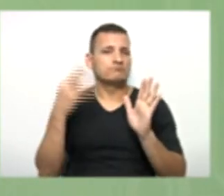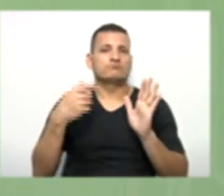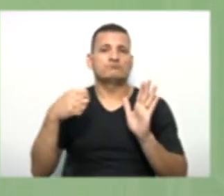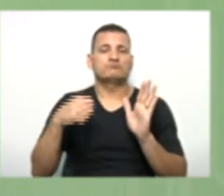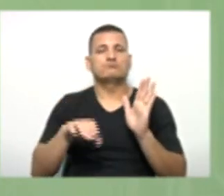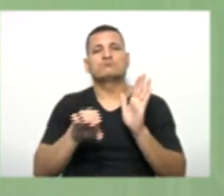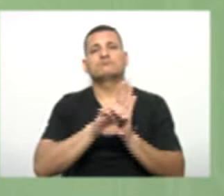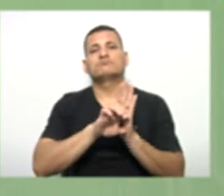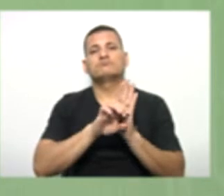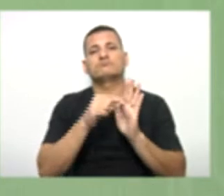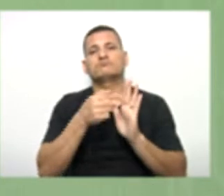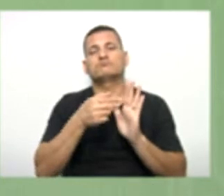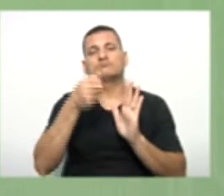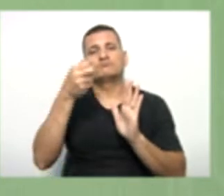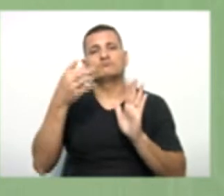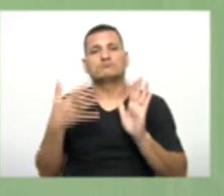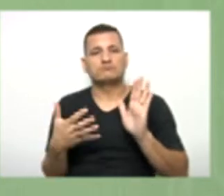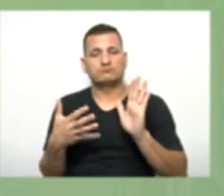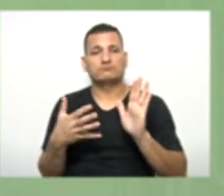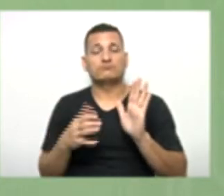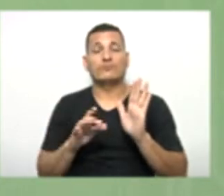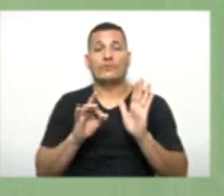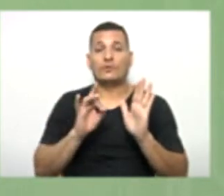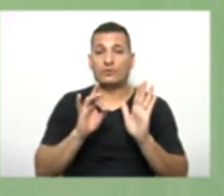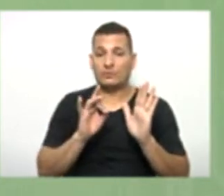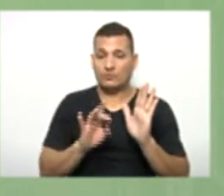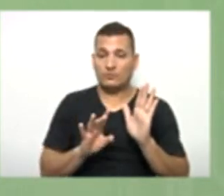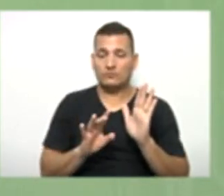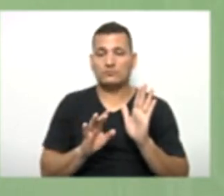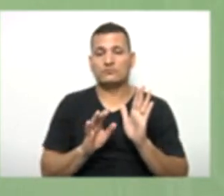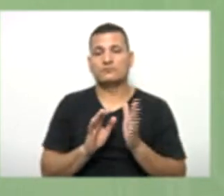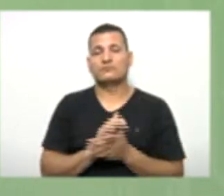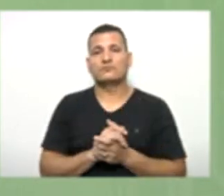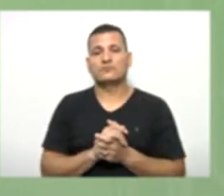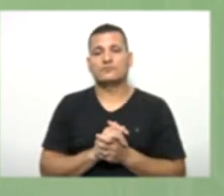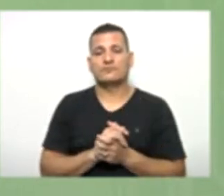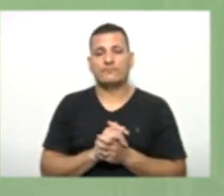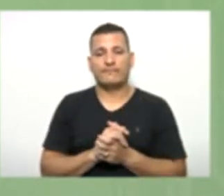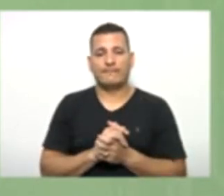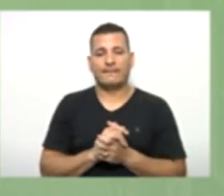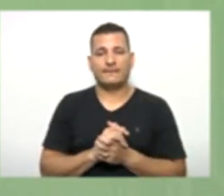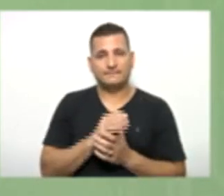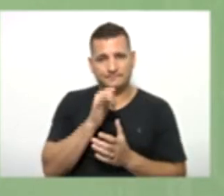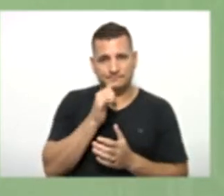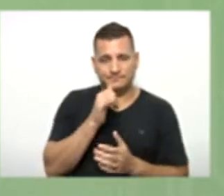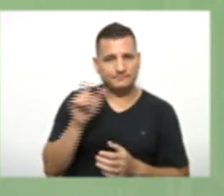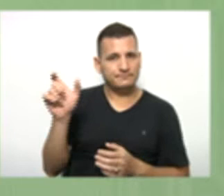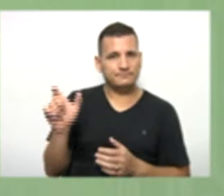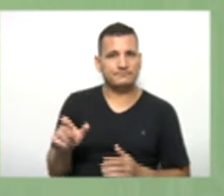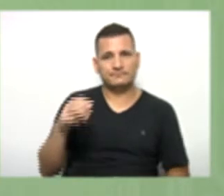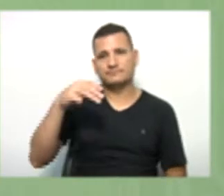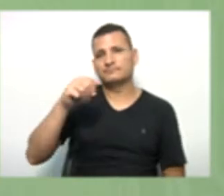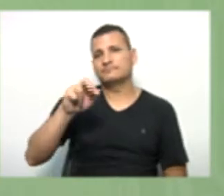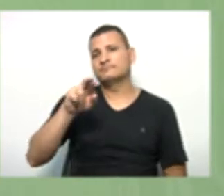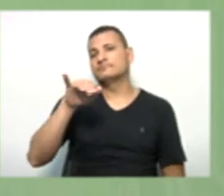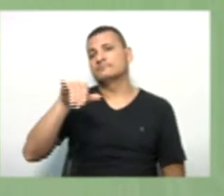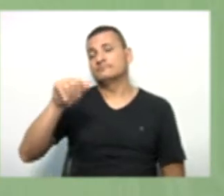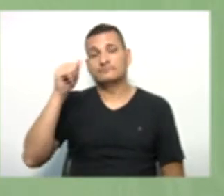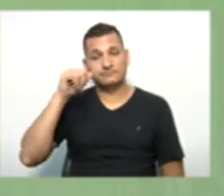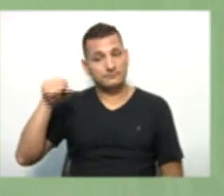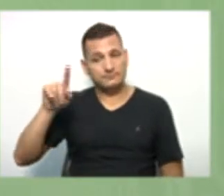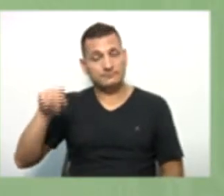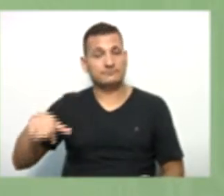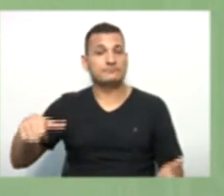Estatuto. Só vai poder pagar esses juros. Vamos lá, a Maria é cooperada da Cooperativa X,